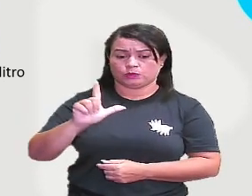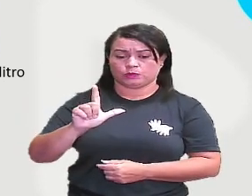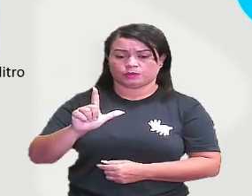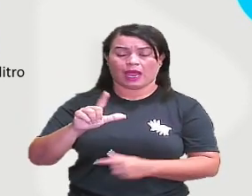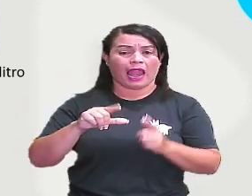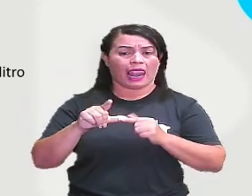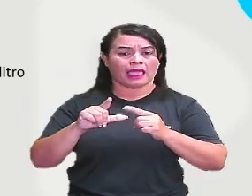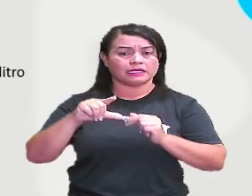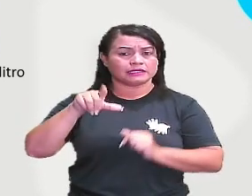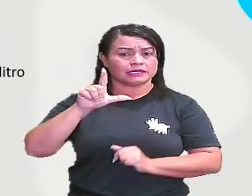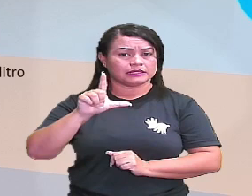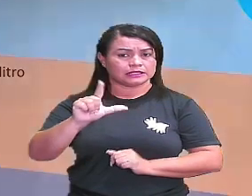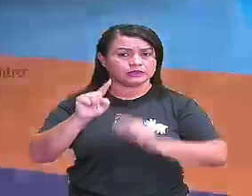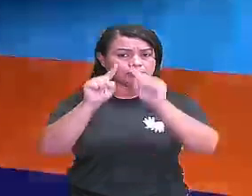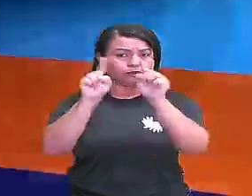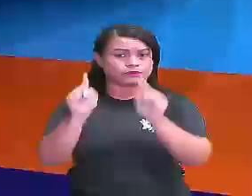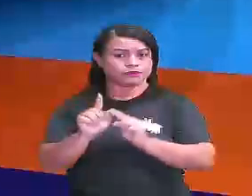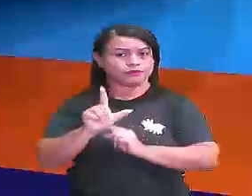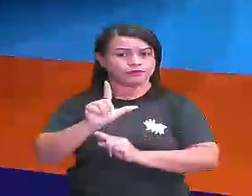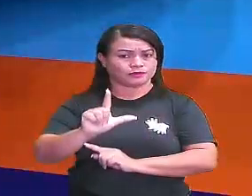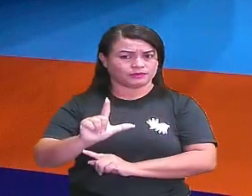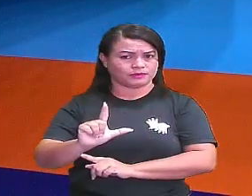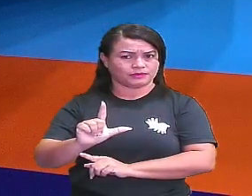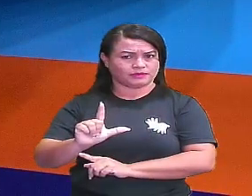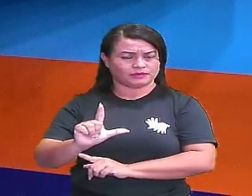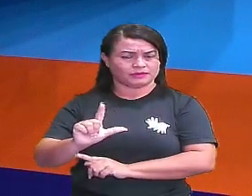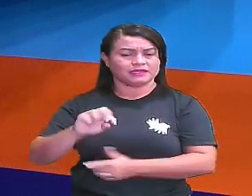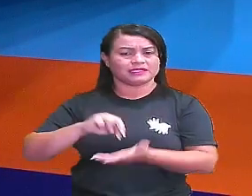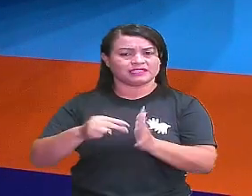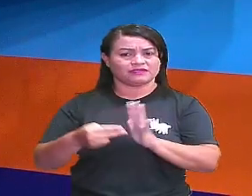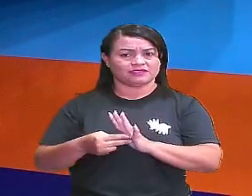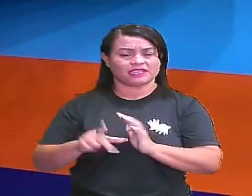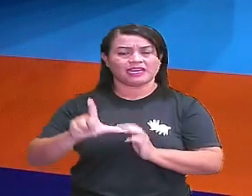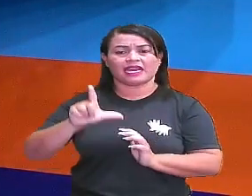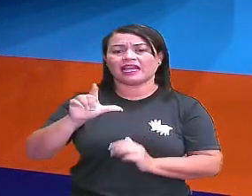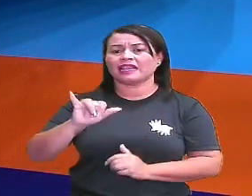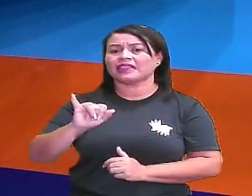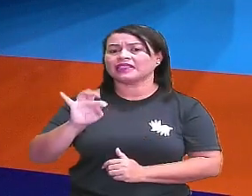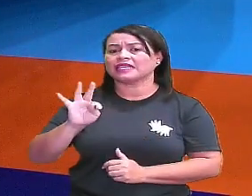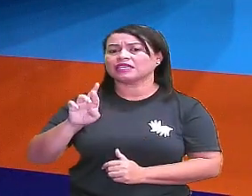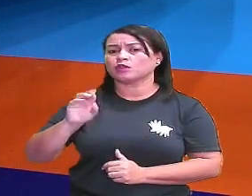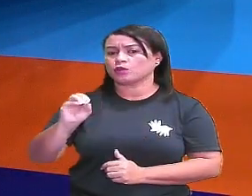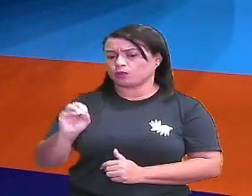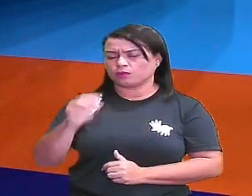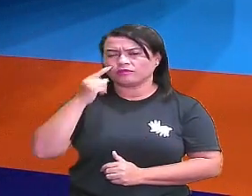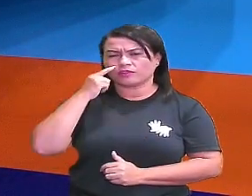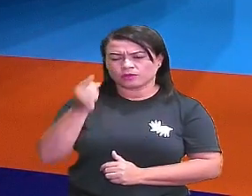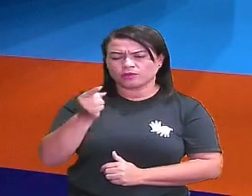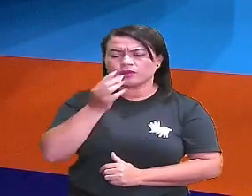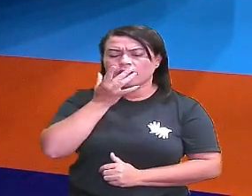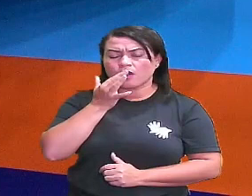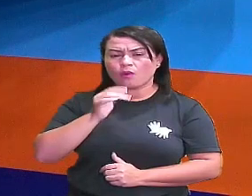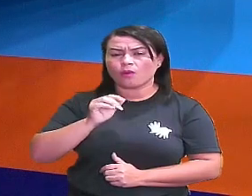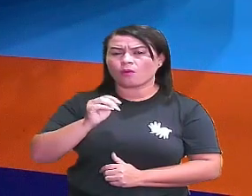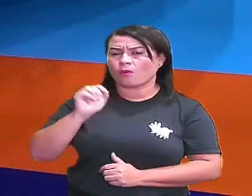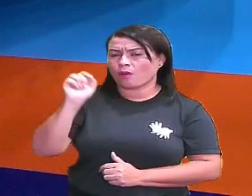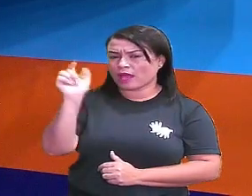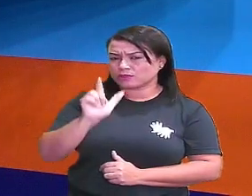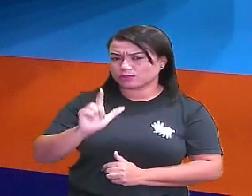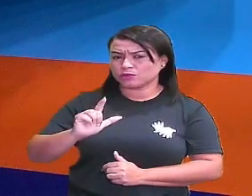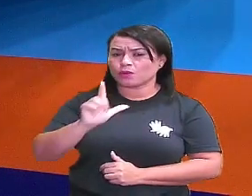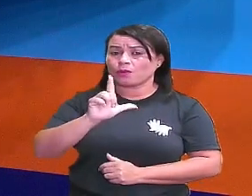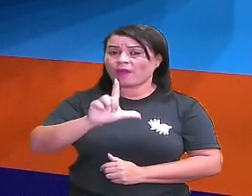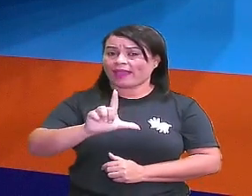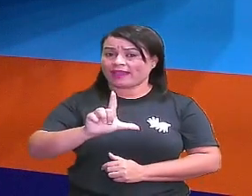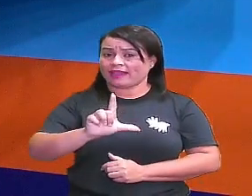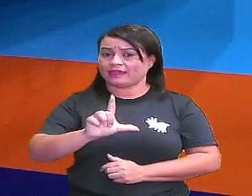atenção a essa representação aqui. A letra L. Olha ela aqui no meio, na bola azul. Então, essa letra L